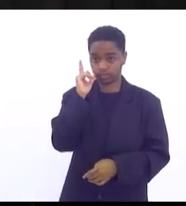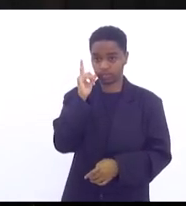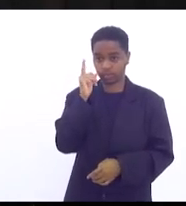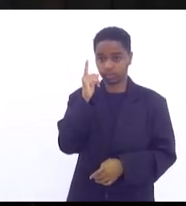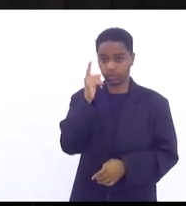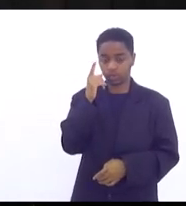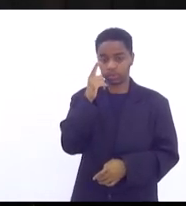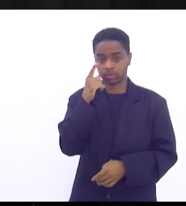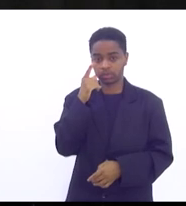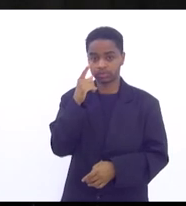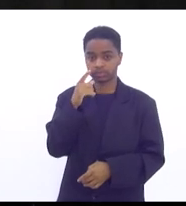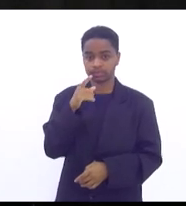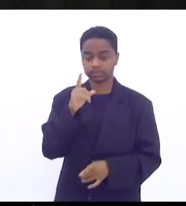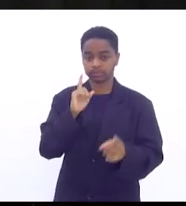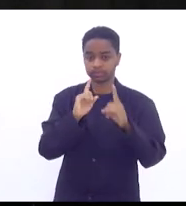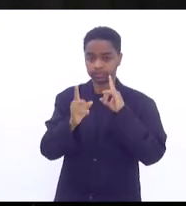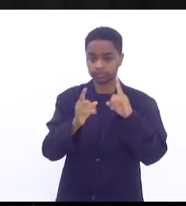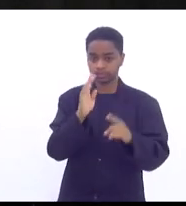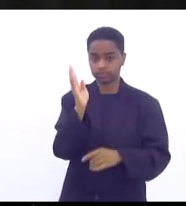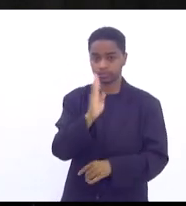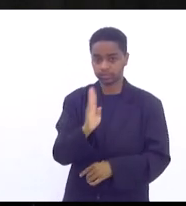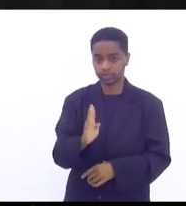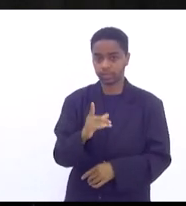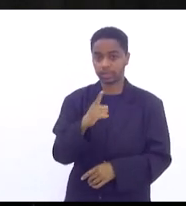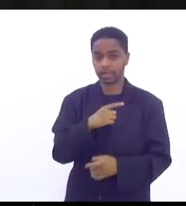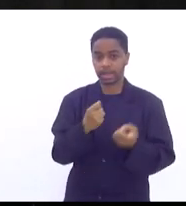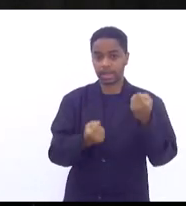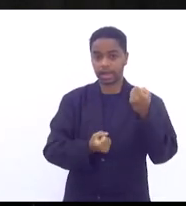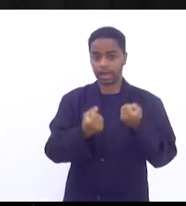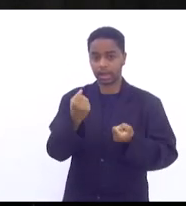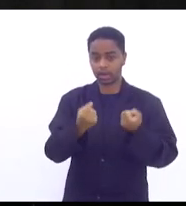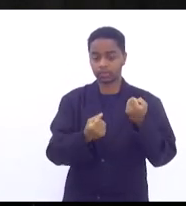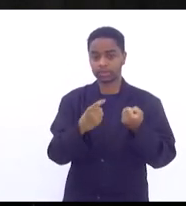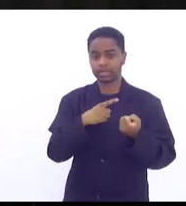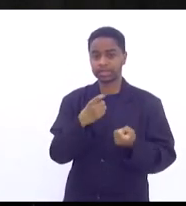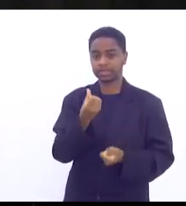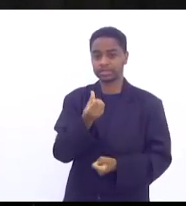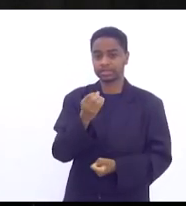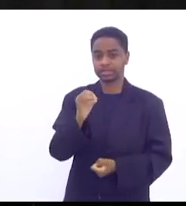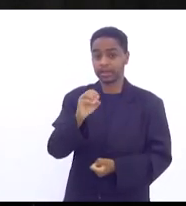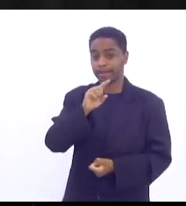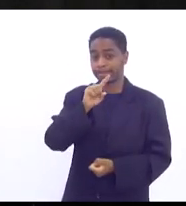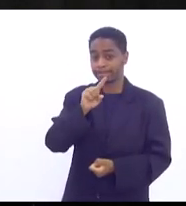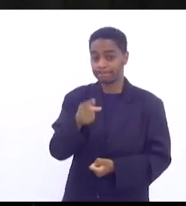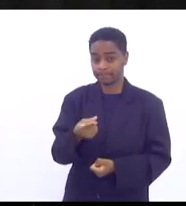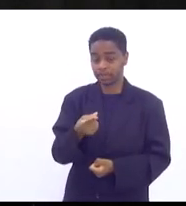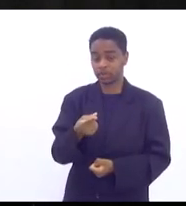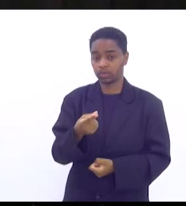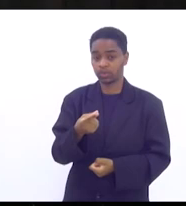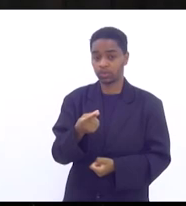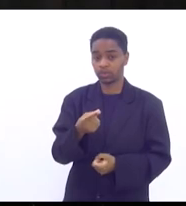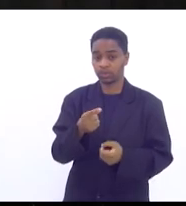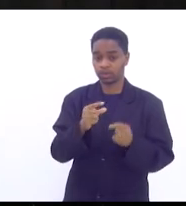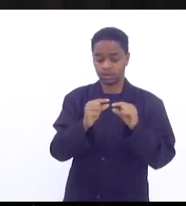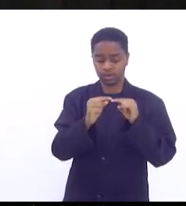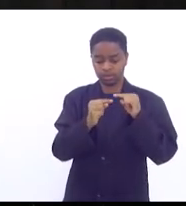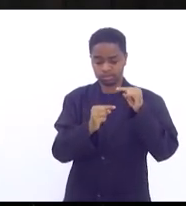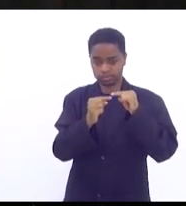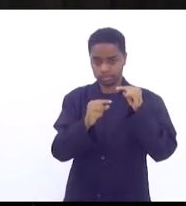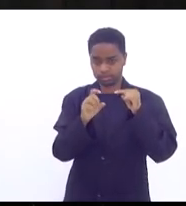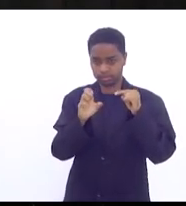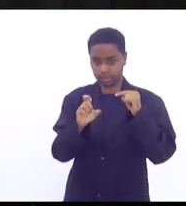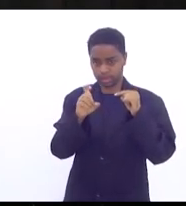ontem, na Avenida Brasil, um automóvel com 60 mil cápsulas de êxtase, que é uma droga